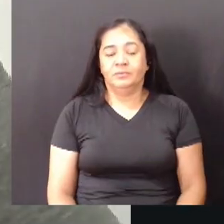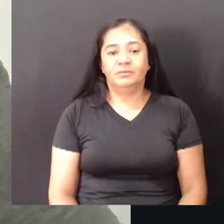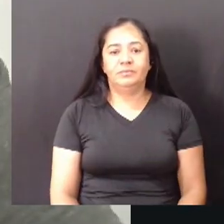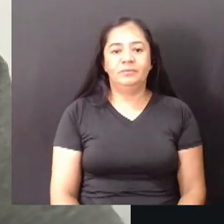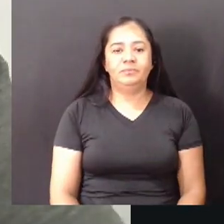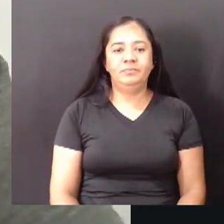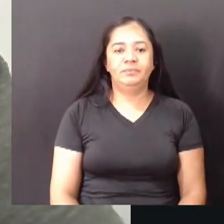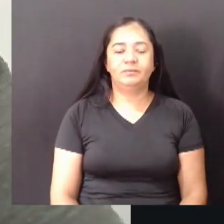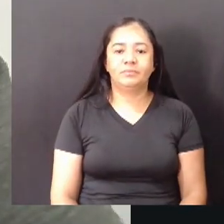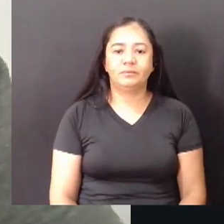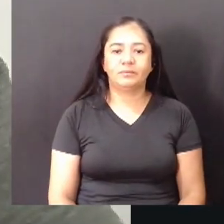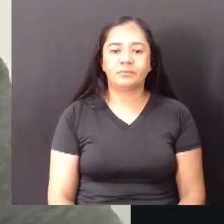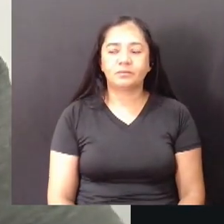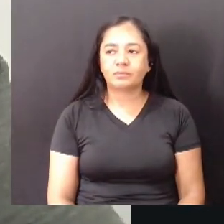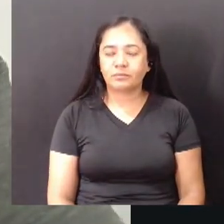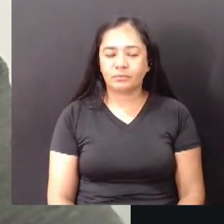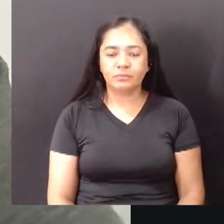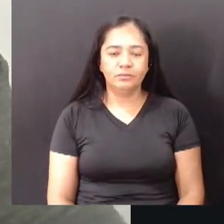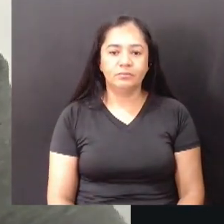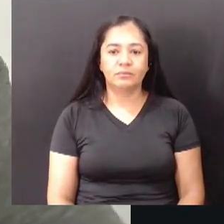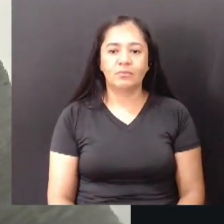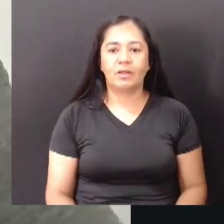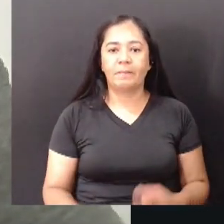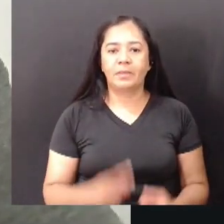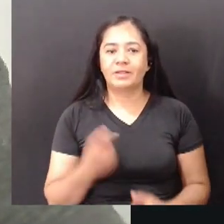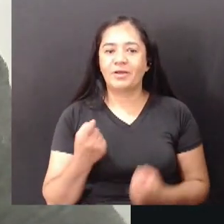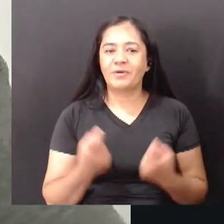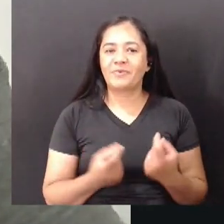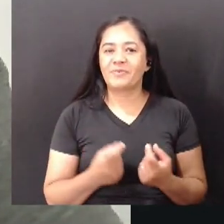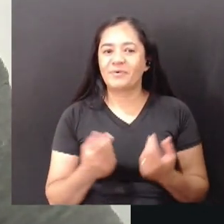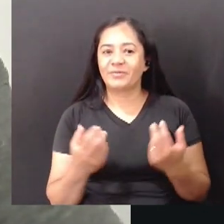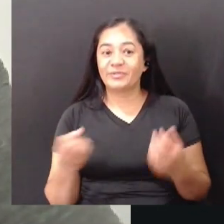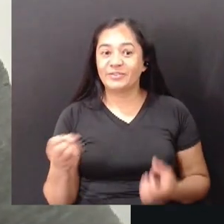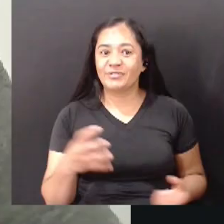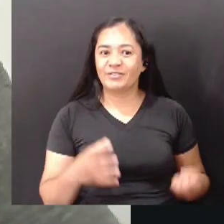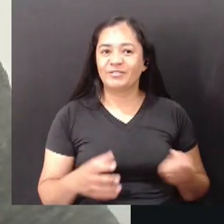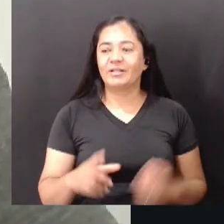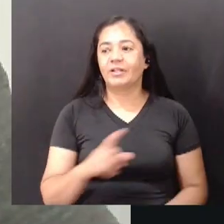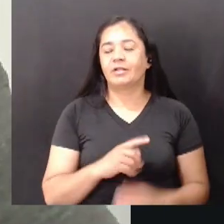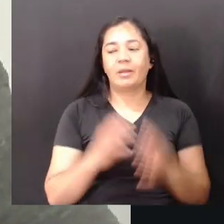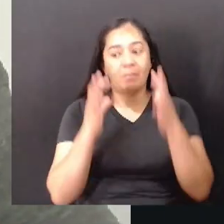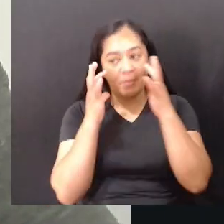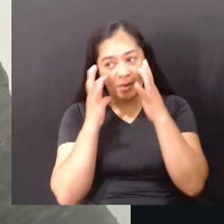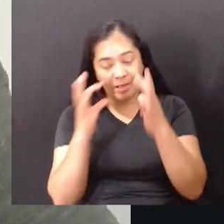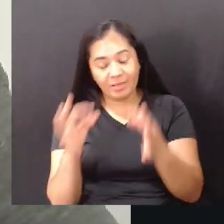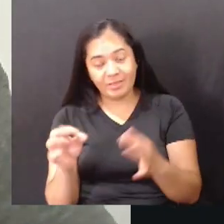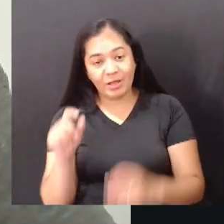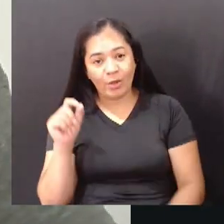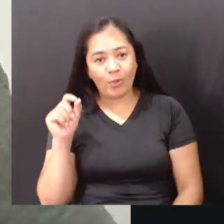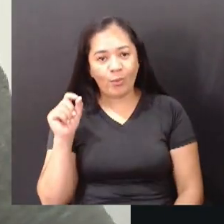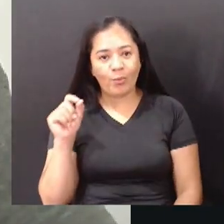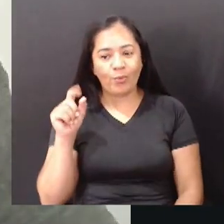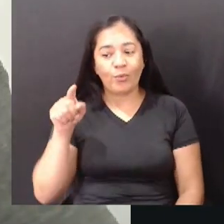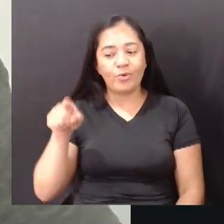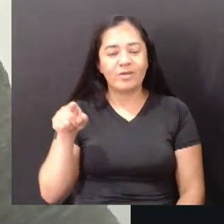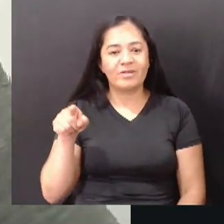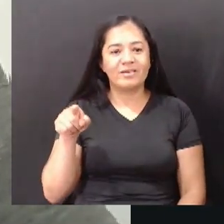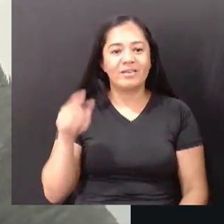aqui, né? Ou então, poxa vida, tem gente nova no pedaço, vamos prestar atenção ao